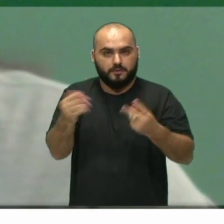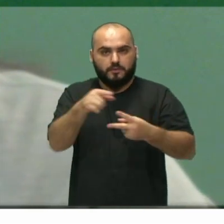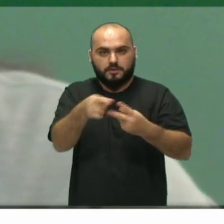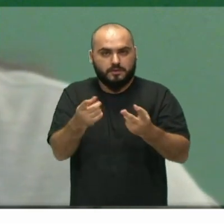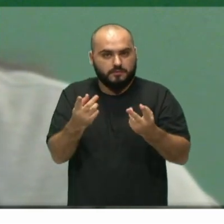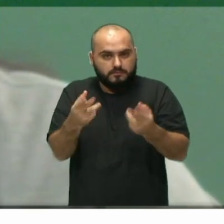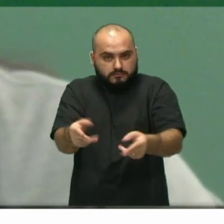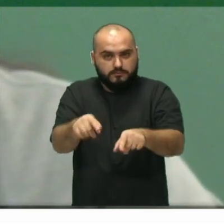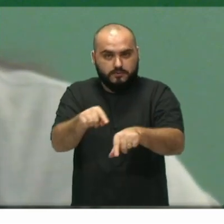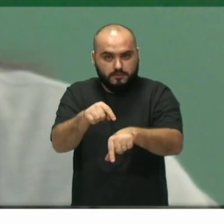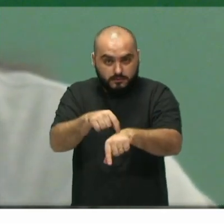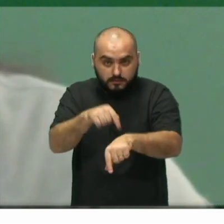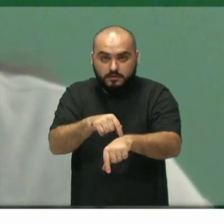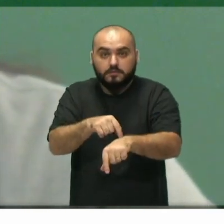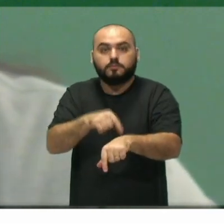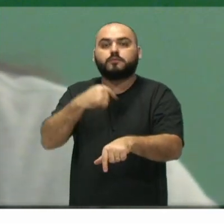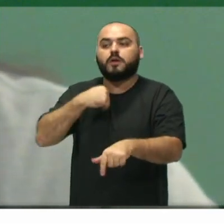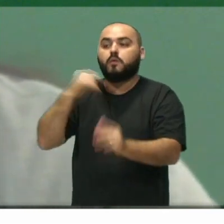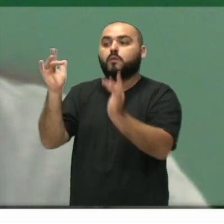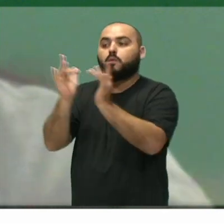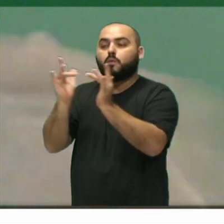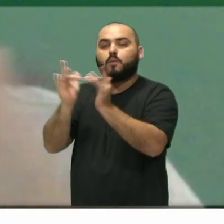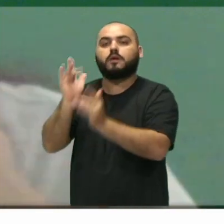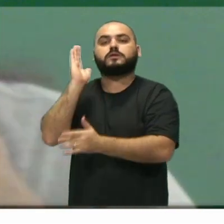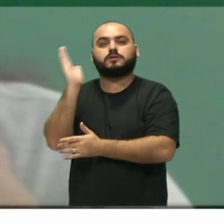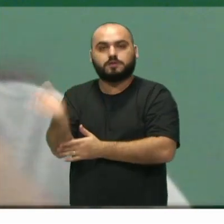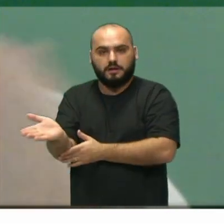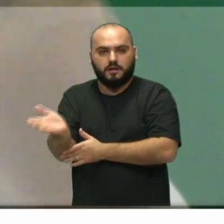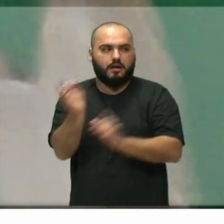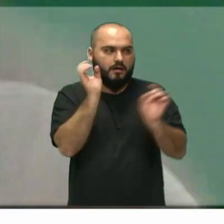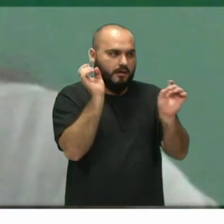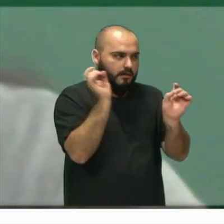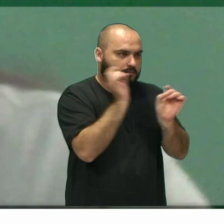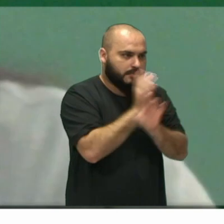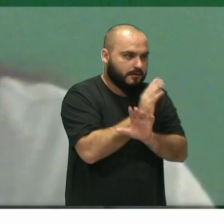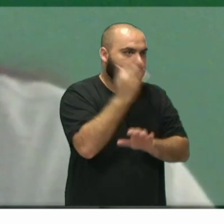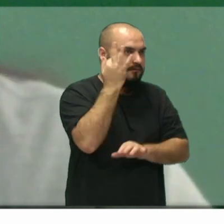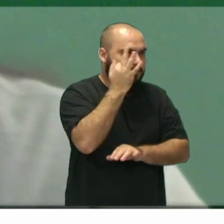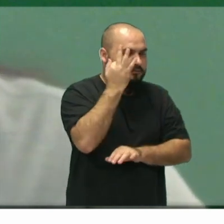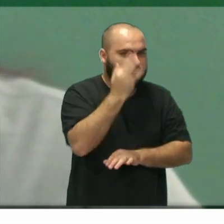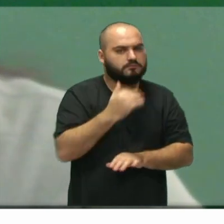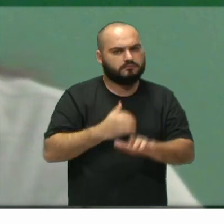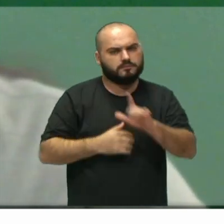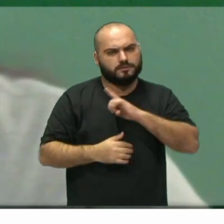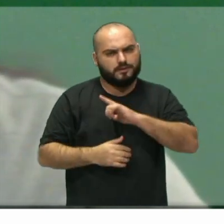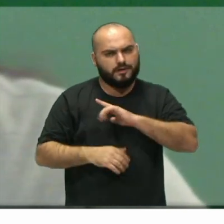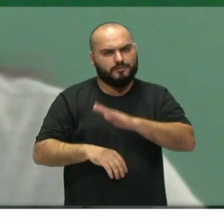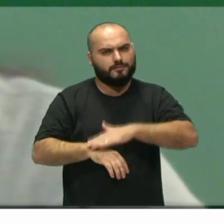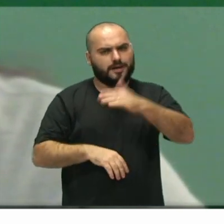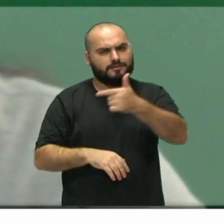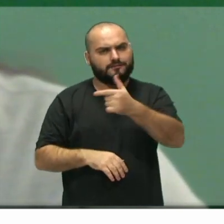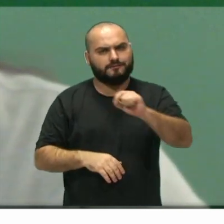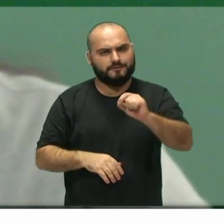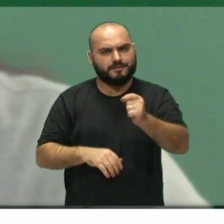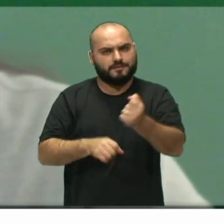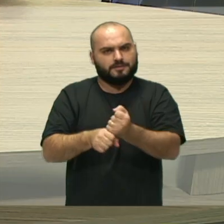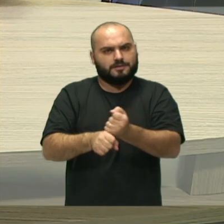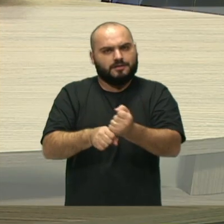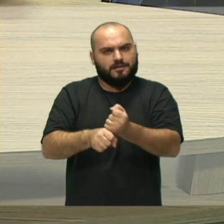contato mesmo antes de concluir a faculdade. Eu já estou com mais de 20 anos de psiquiatria nas